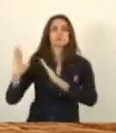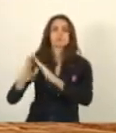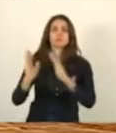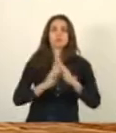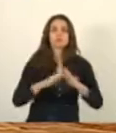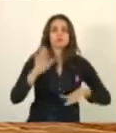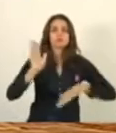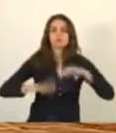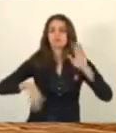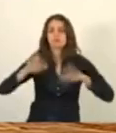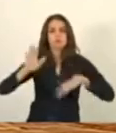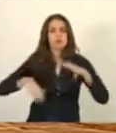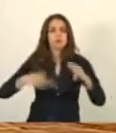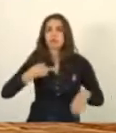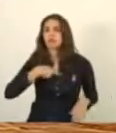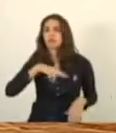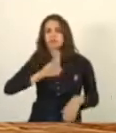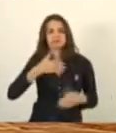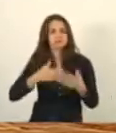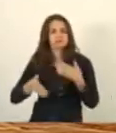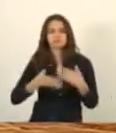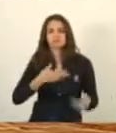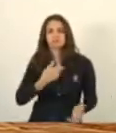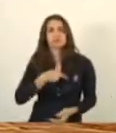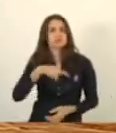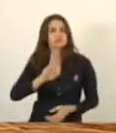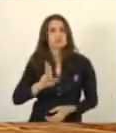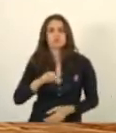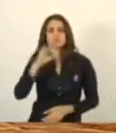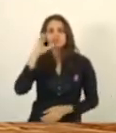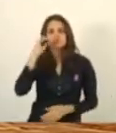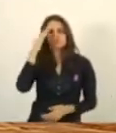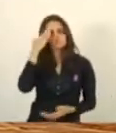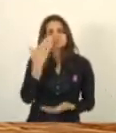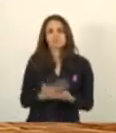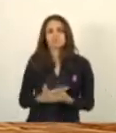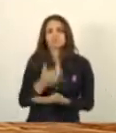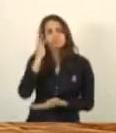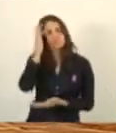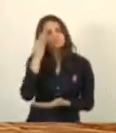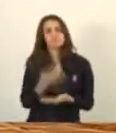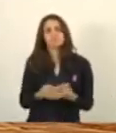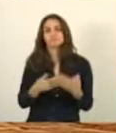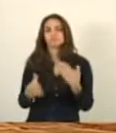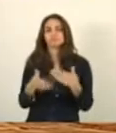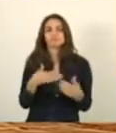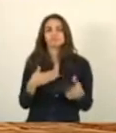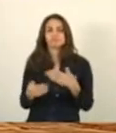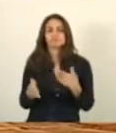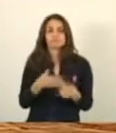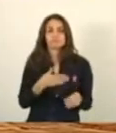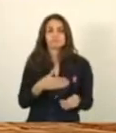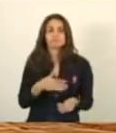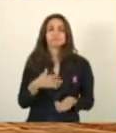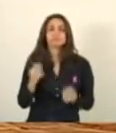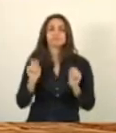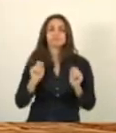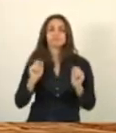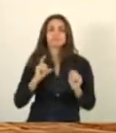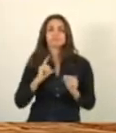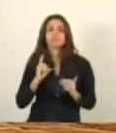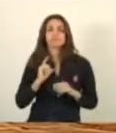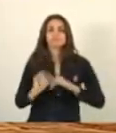da raça, do credo, da religião. E é importante, sim, ter instituições cada vez